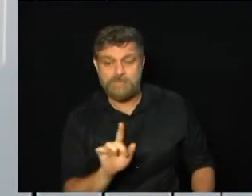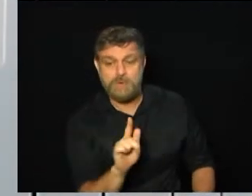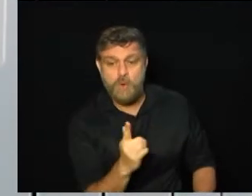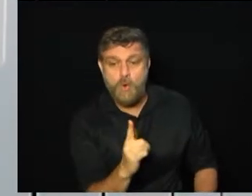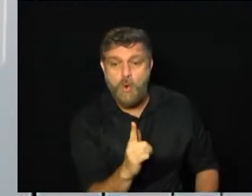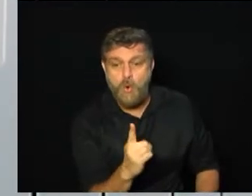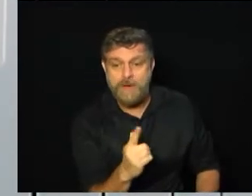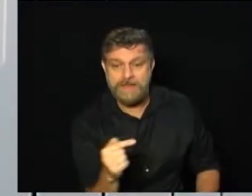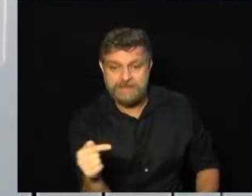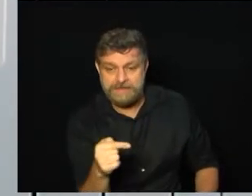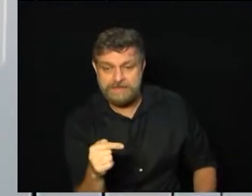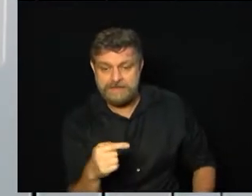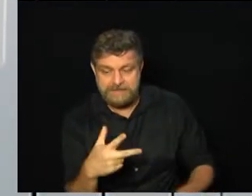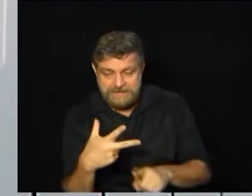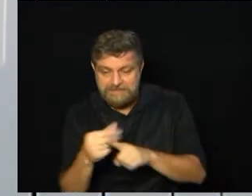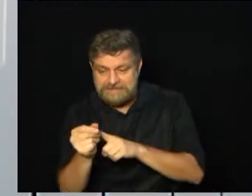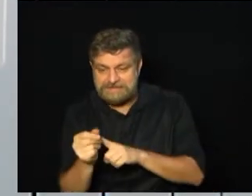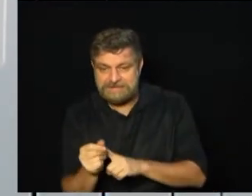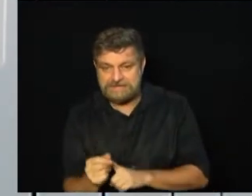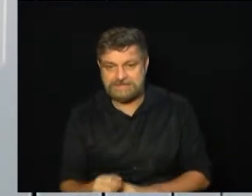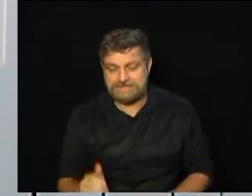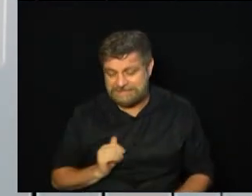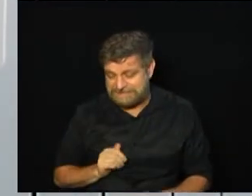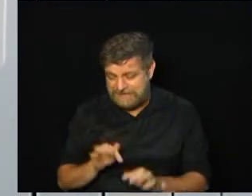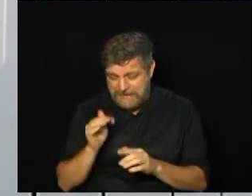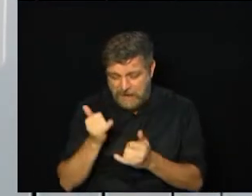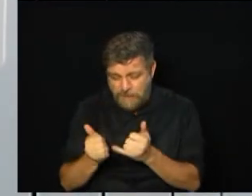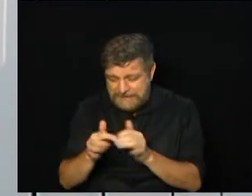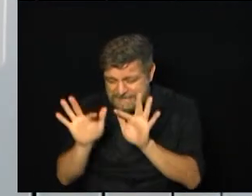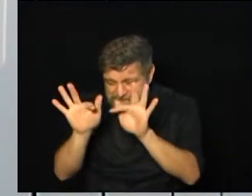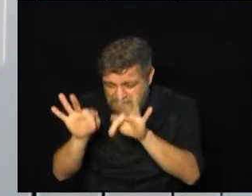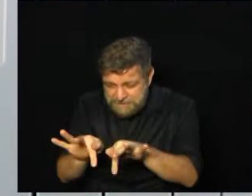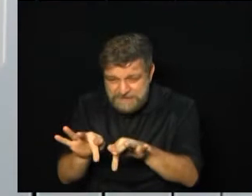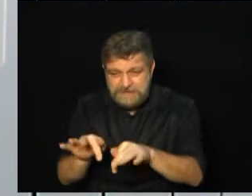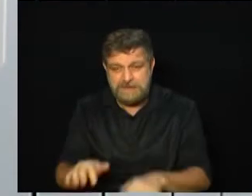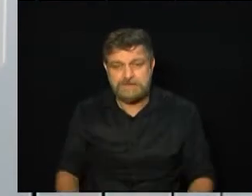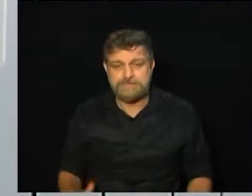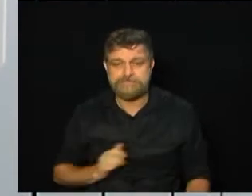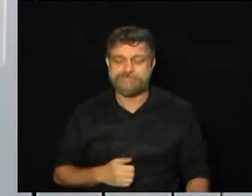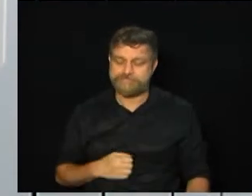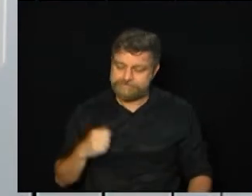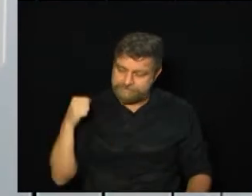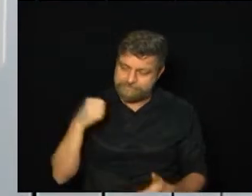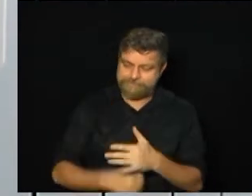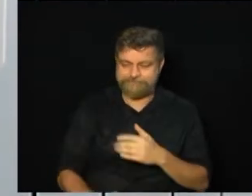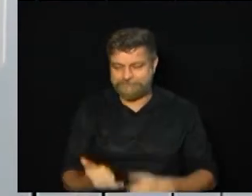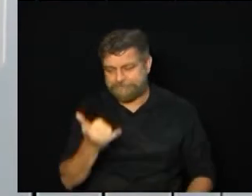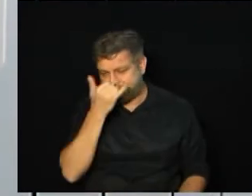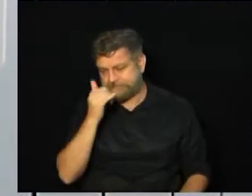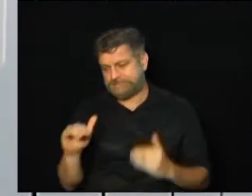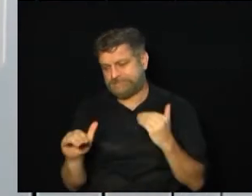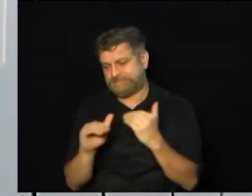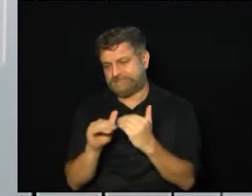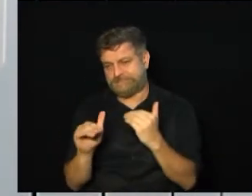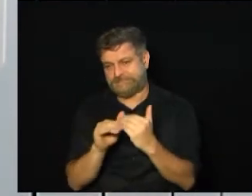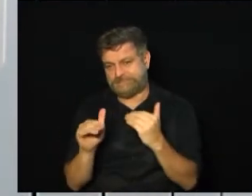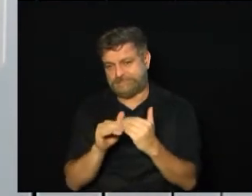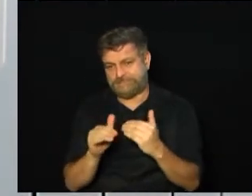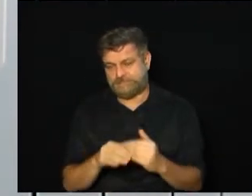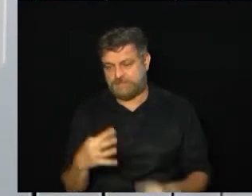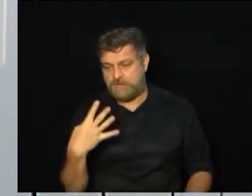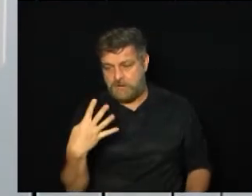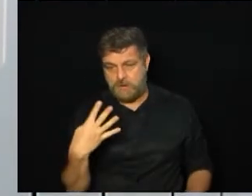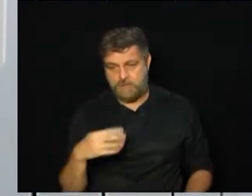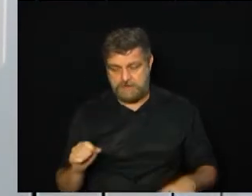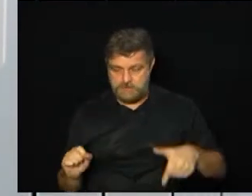e olha só, vencia o Goiás até o finalzinho da partida, quando sofreu o empate. Vamos aos 4 gols